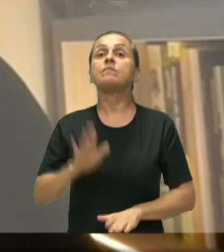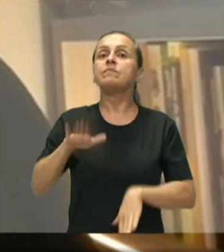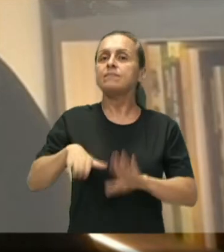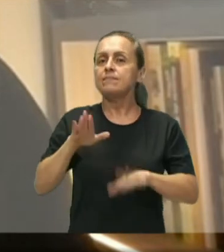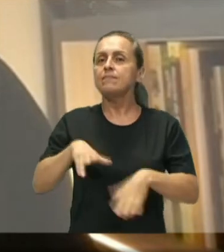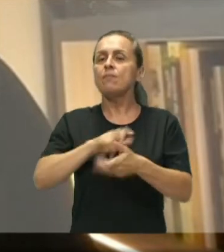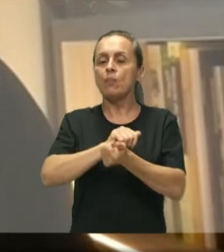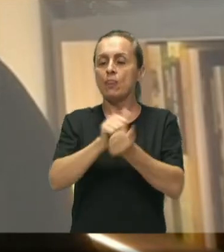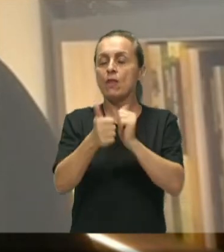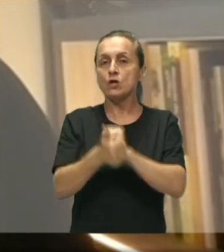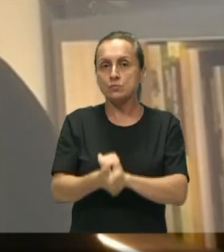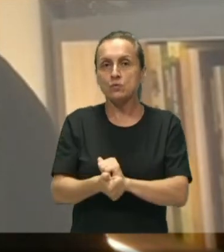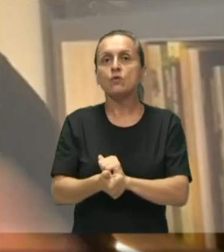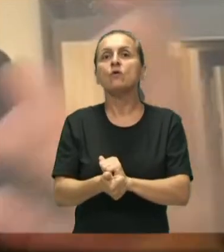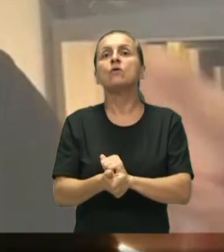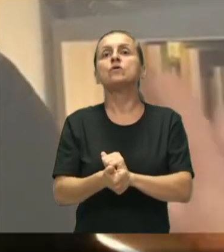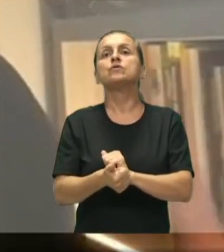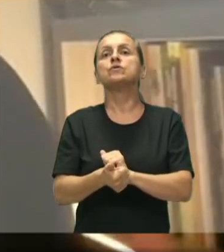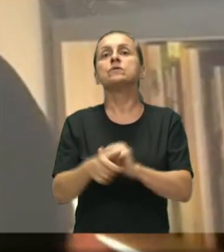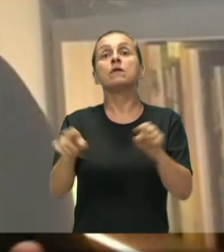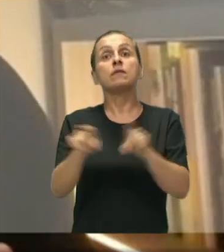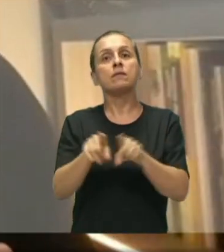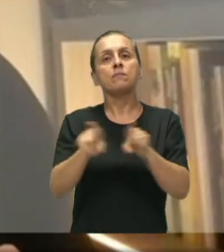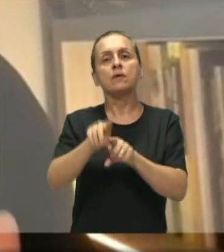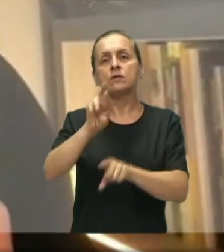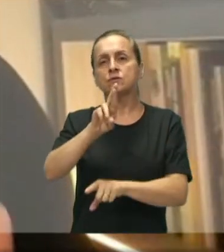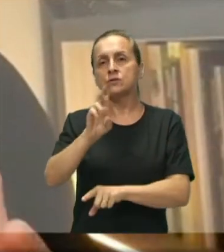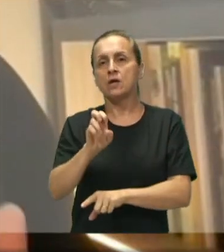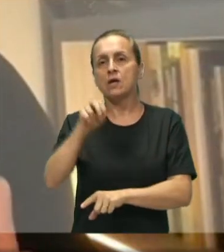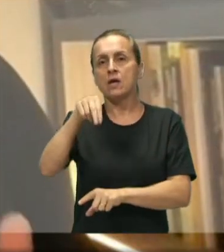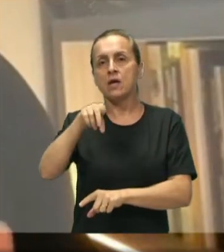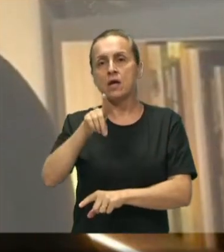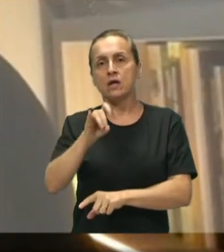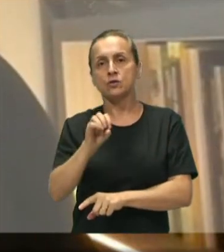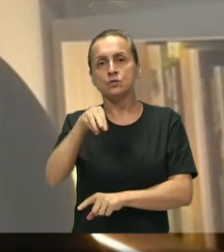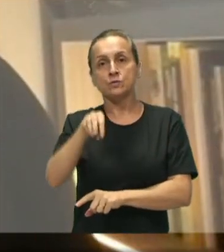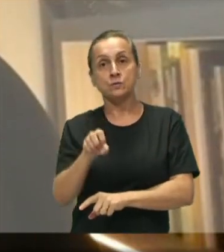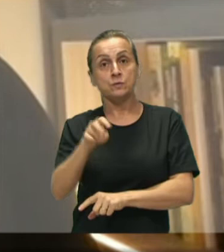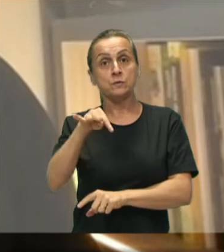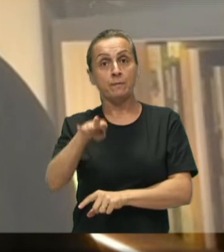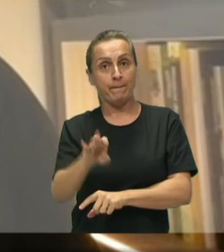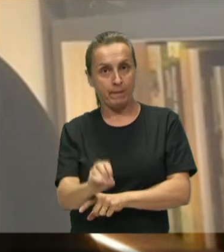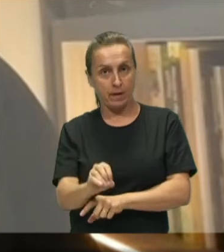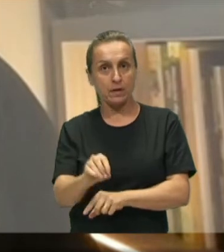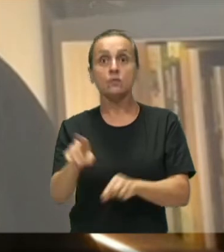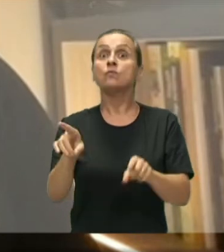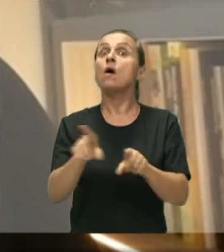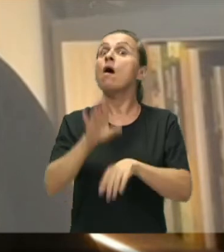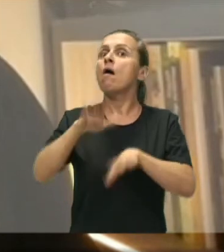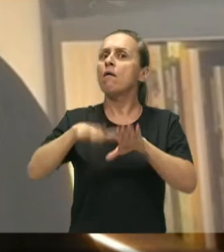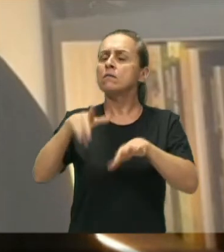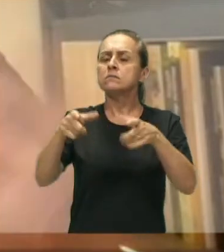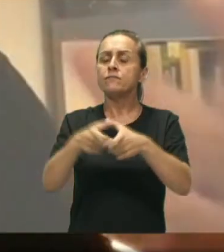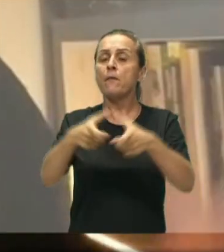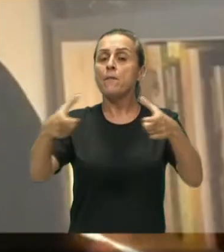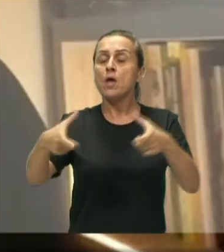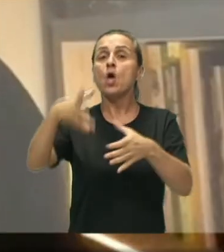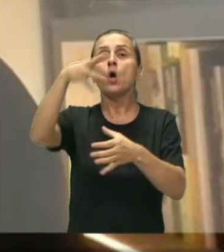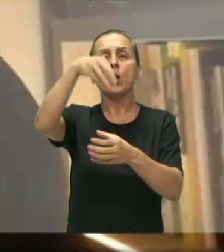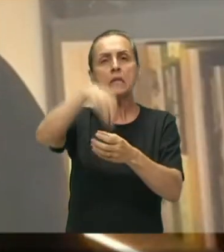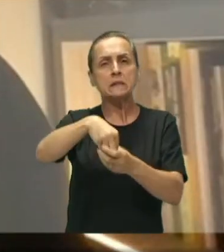esporte de rendimento ele acaba tomando uma uma um tamanho maior dentro da do